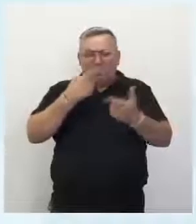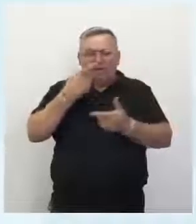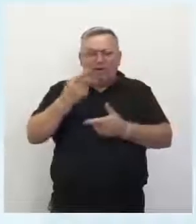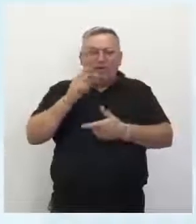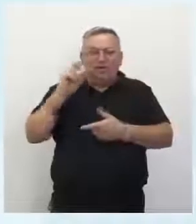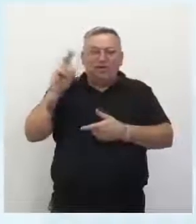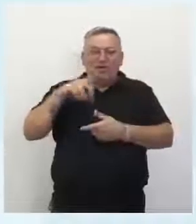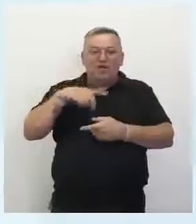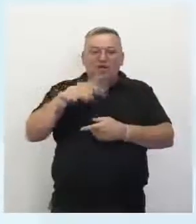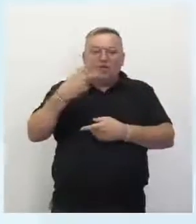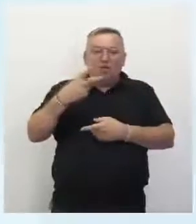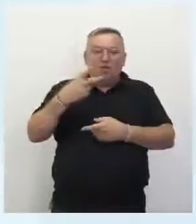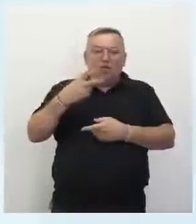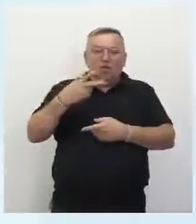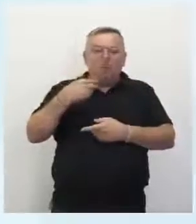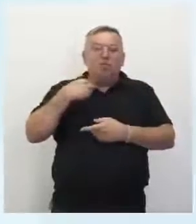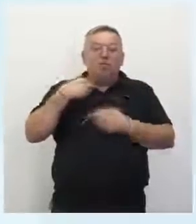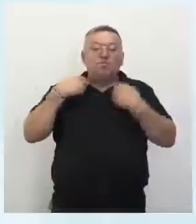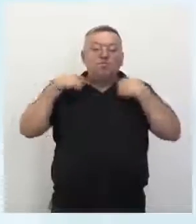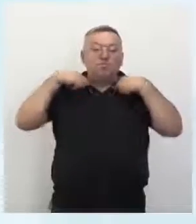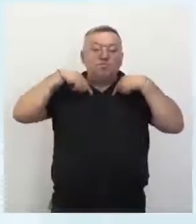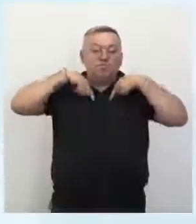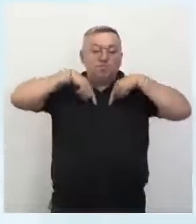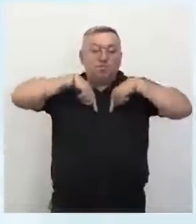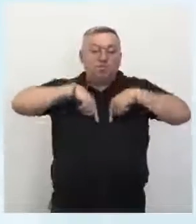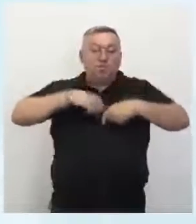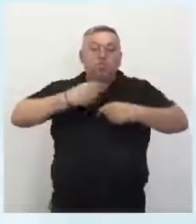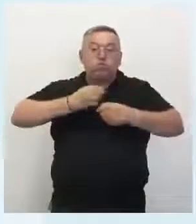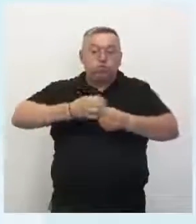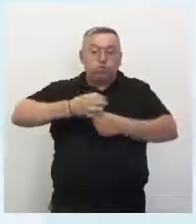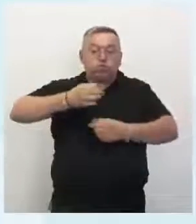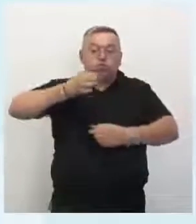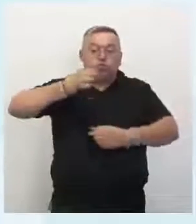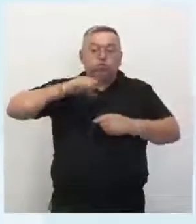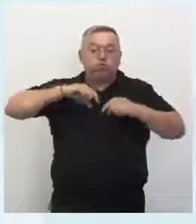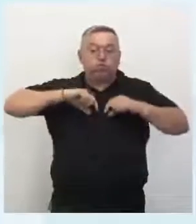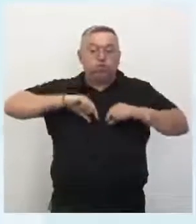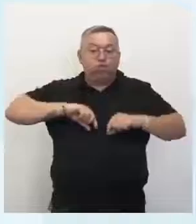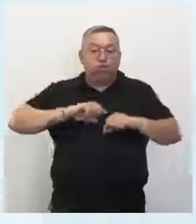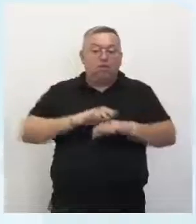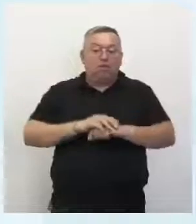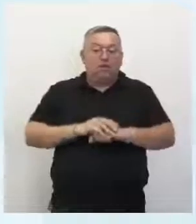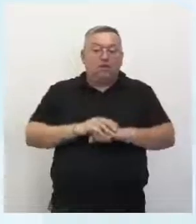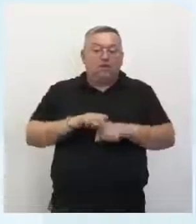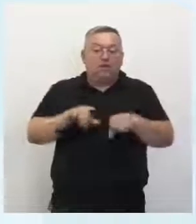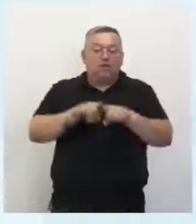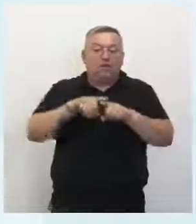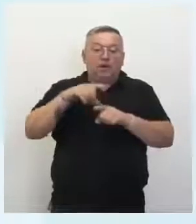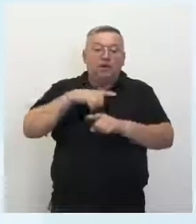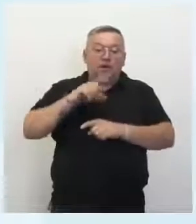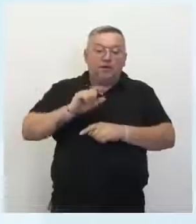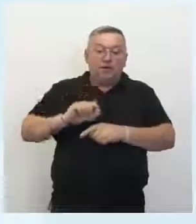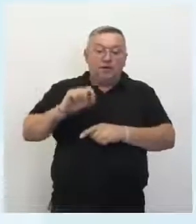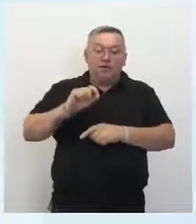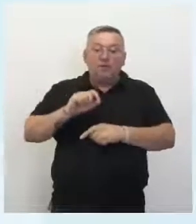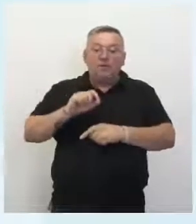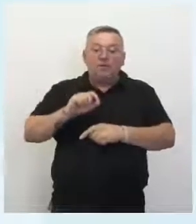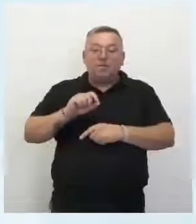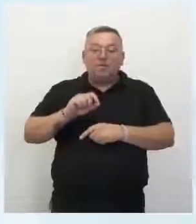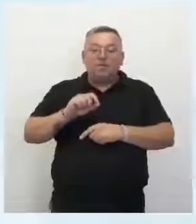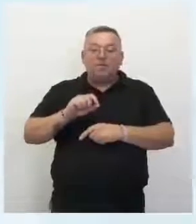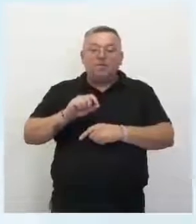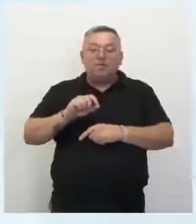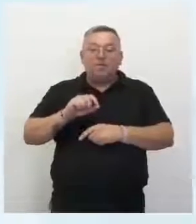como tem duas bem grossonas aí no centro do corpo, né? E para voltar, a gente tem as veias, que aí elas vão